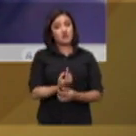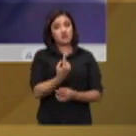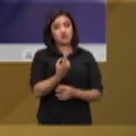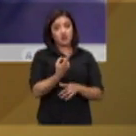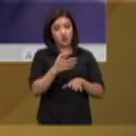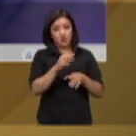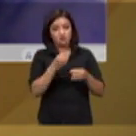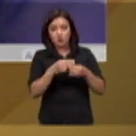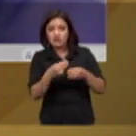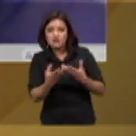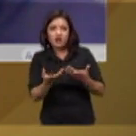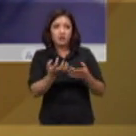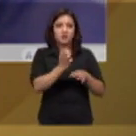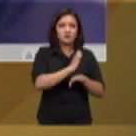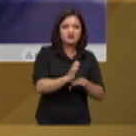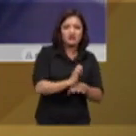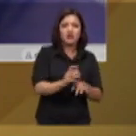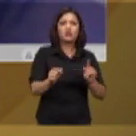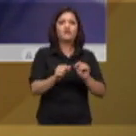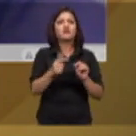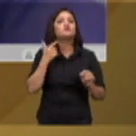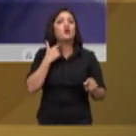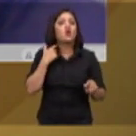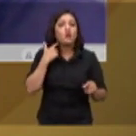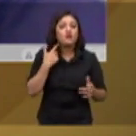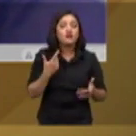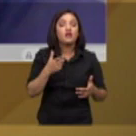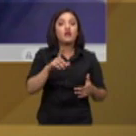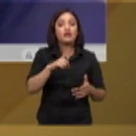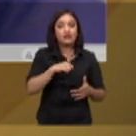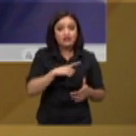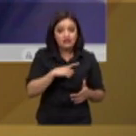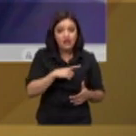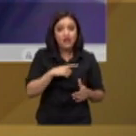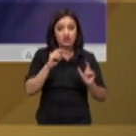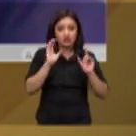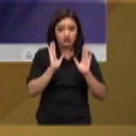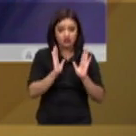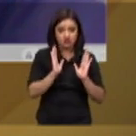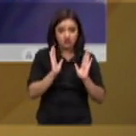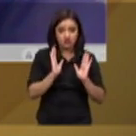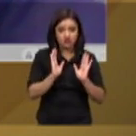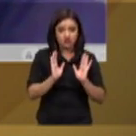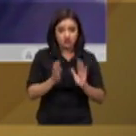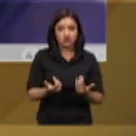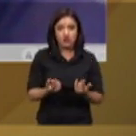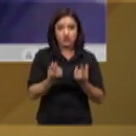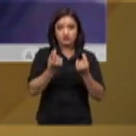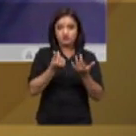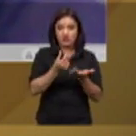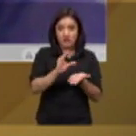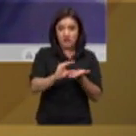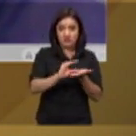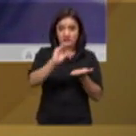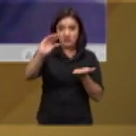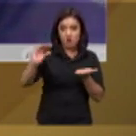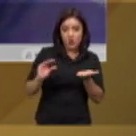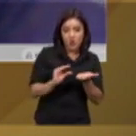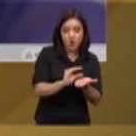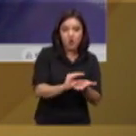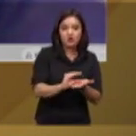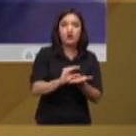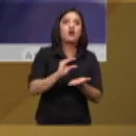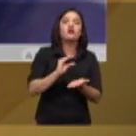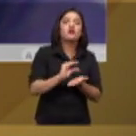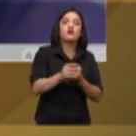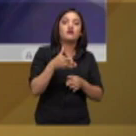da federação produzisse uma loteria que colhesse receita em outra unidade da federação e aplicasse